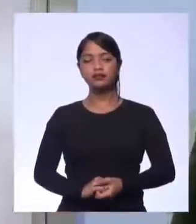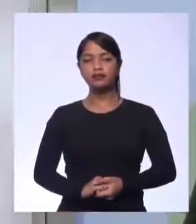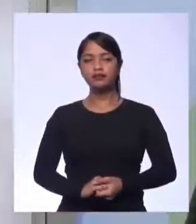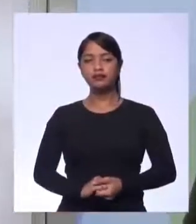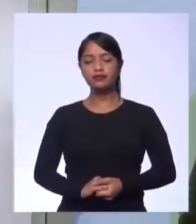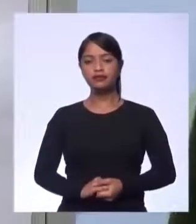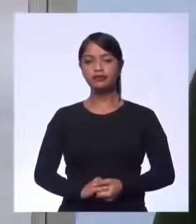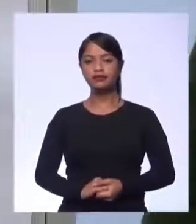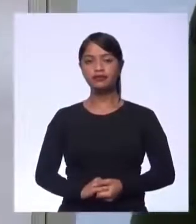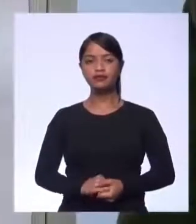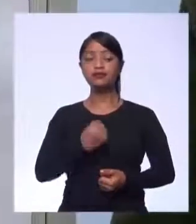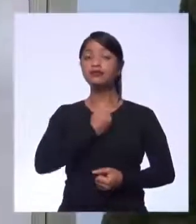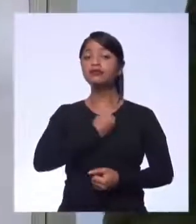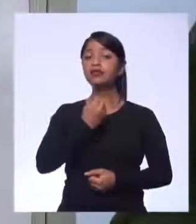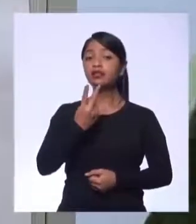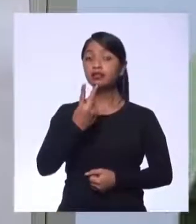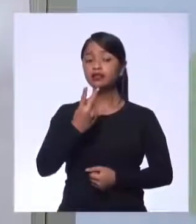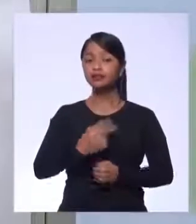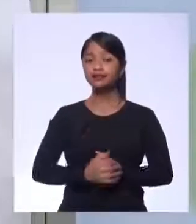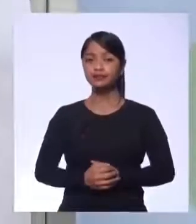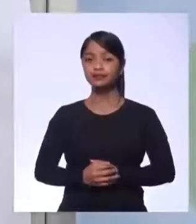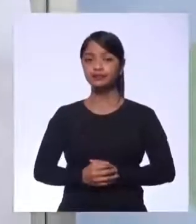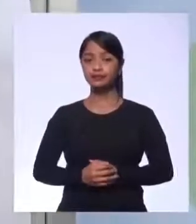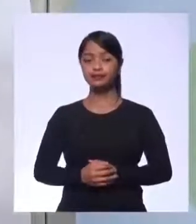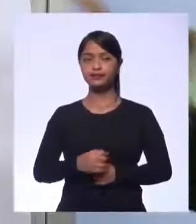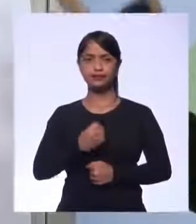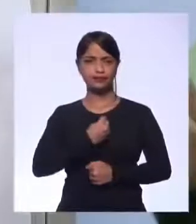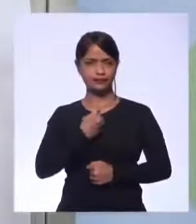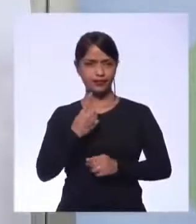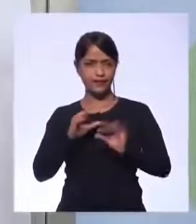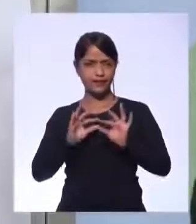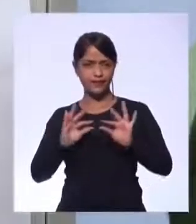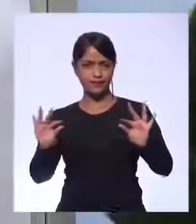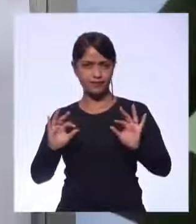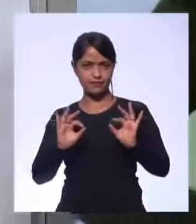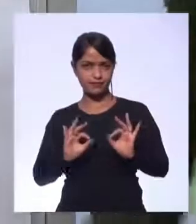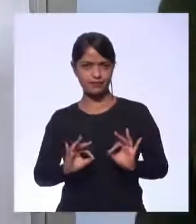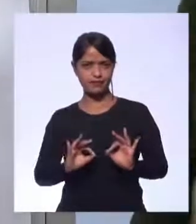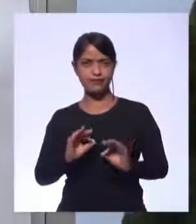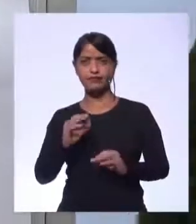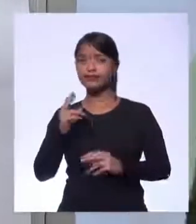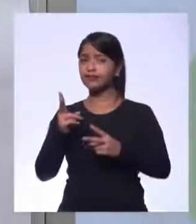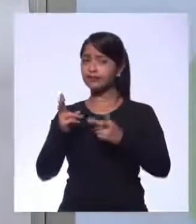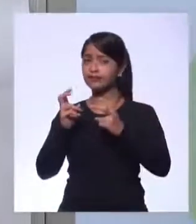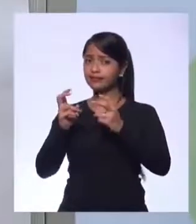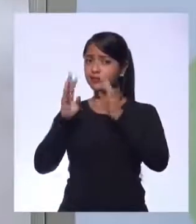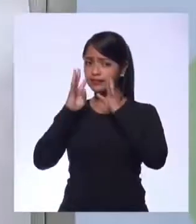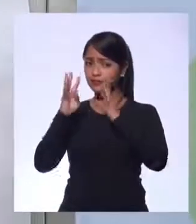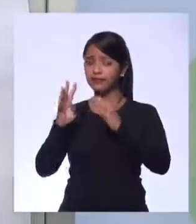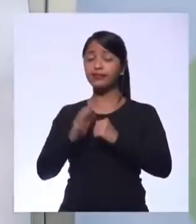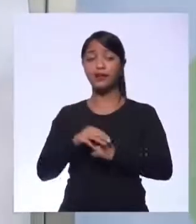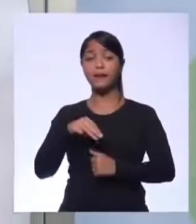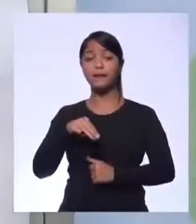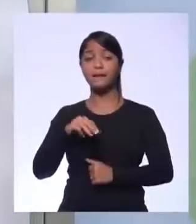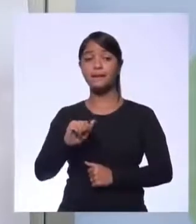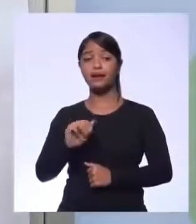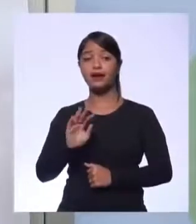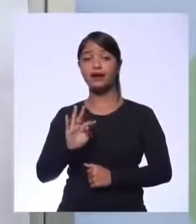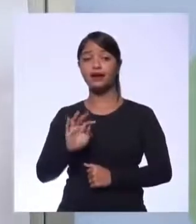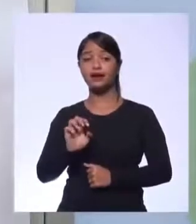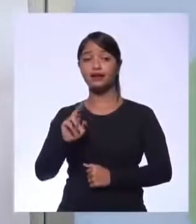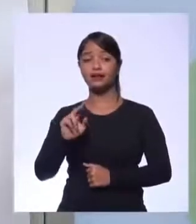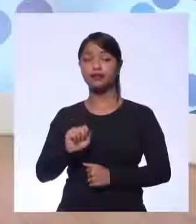Vamos ver se alguém colocou. Gente, a 1 é frase, gente. Olhem Parem. bem. E depois, alguém socorro. colocou aqui, ó. Matheus, oração.